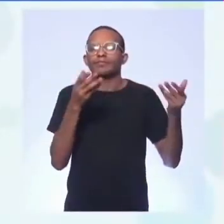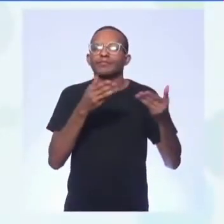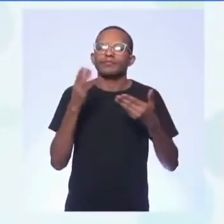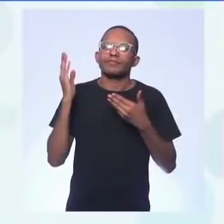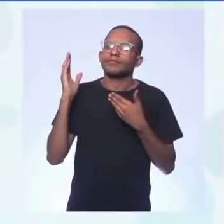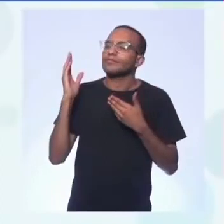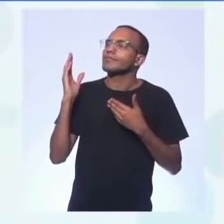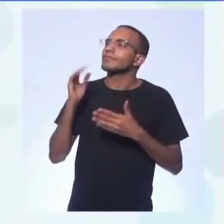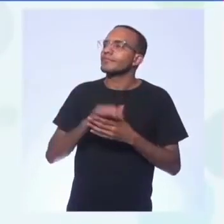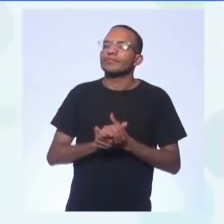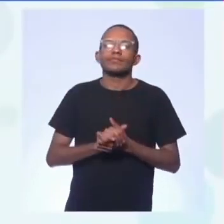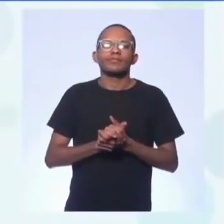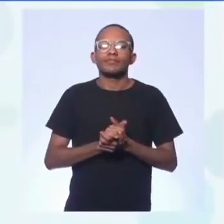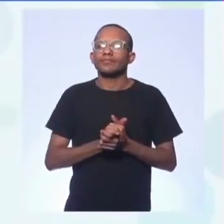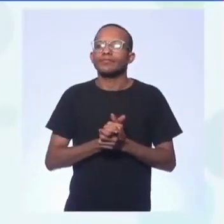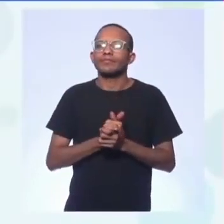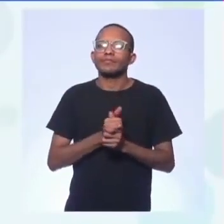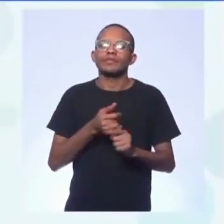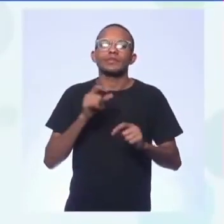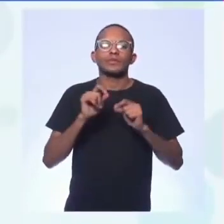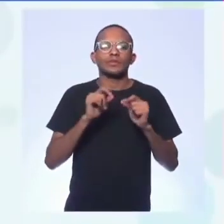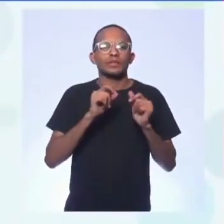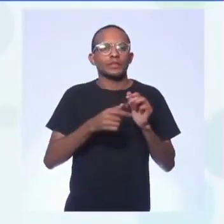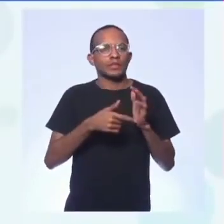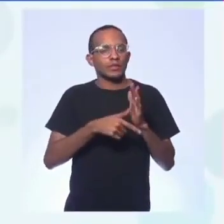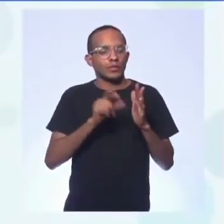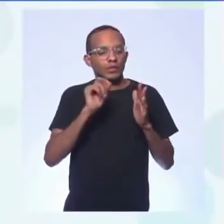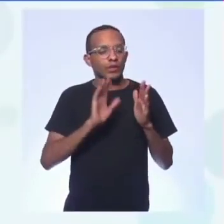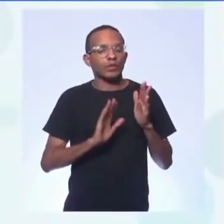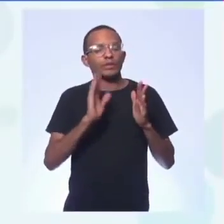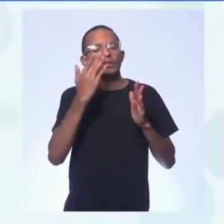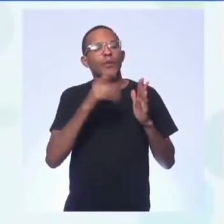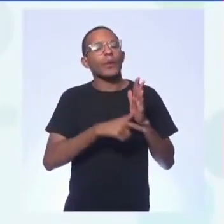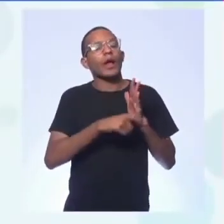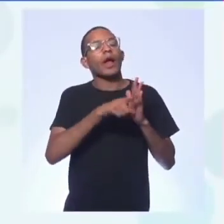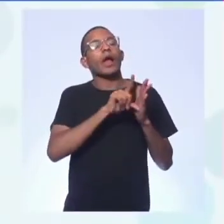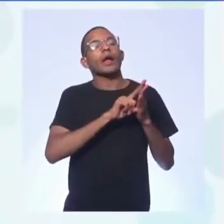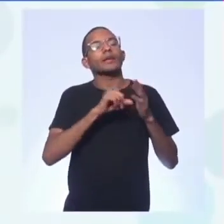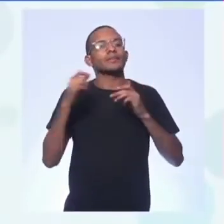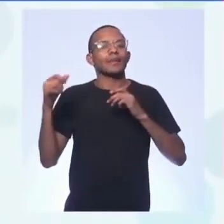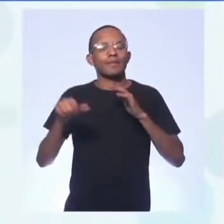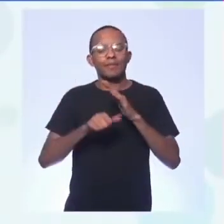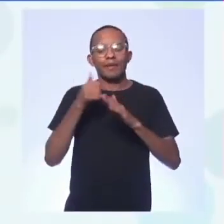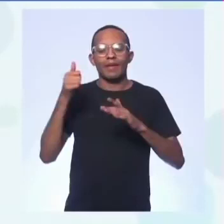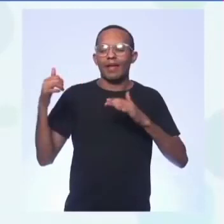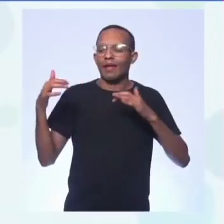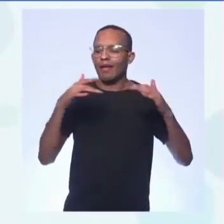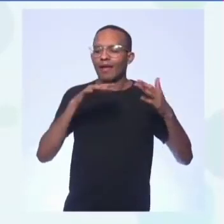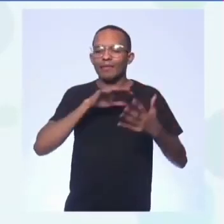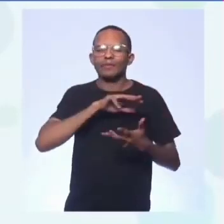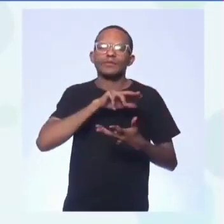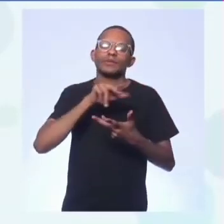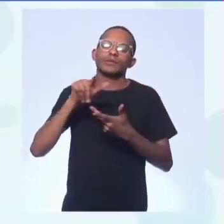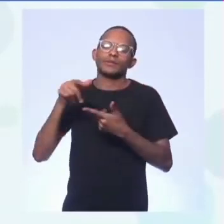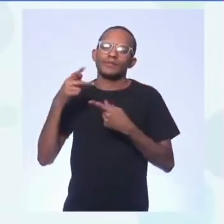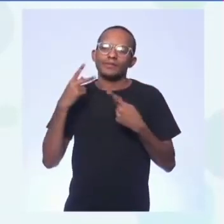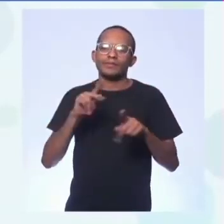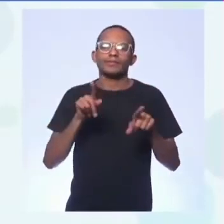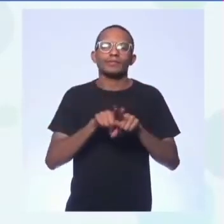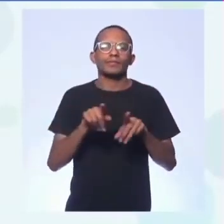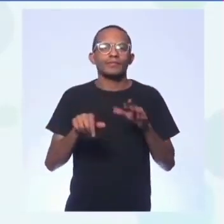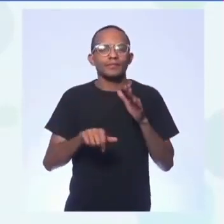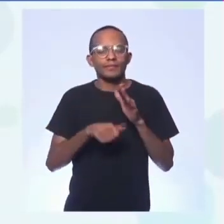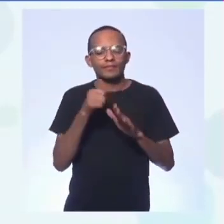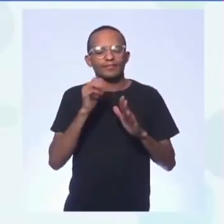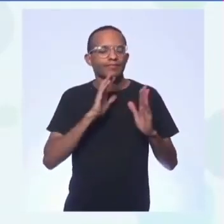hoje. Os antecedentes da Primeira Guerra Mundial. Essa é a